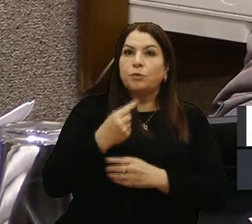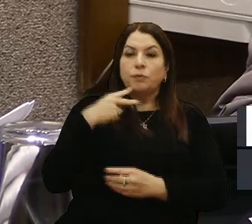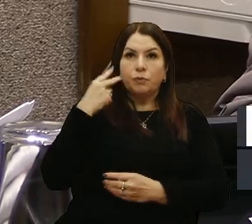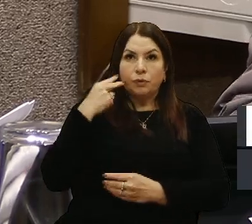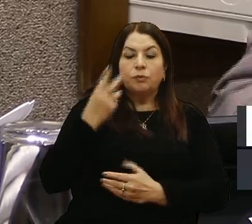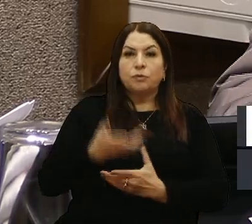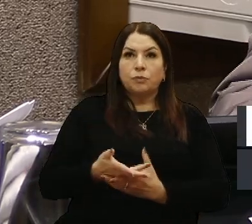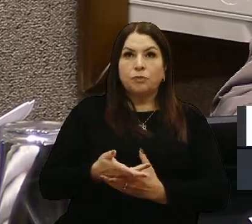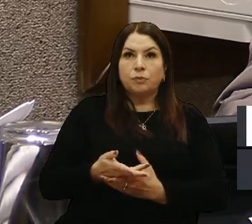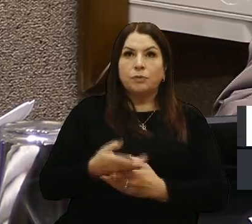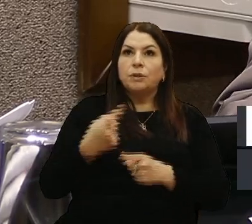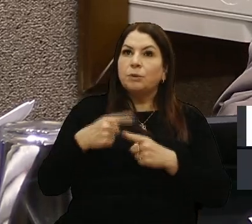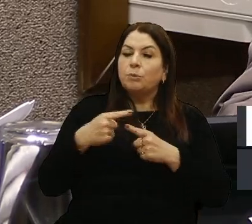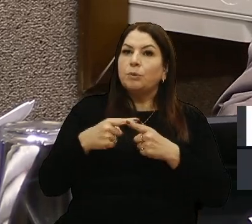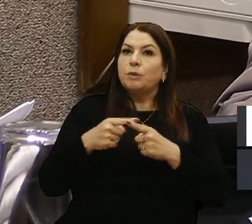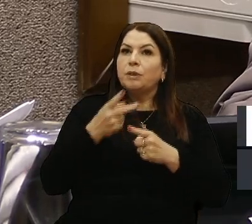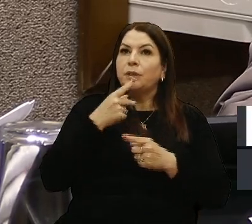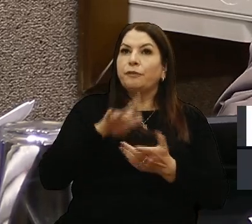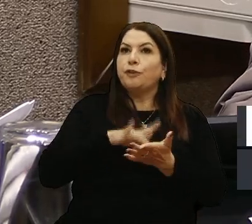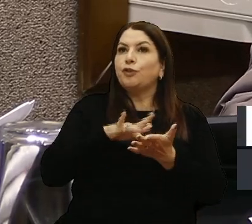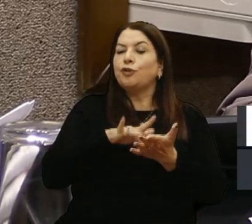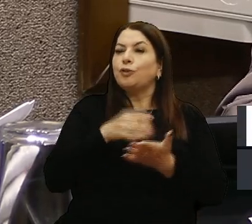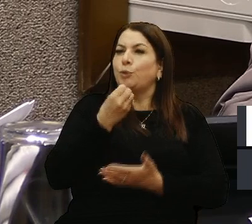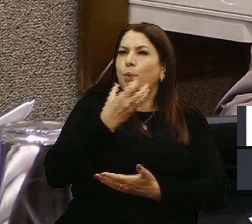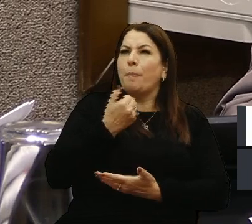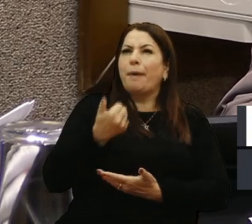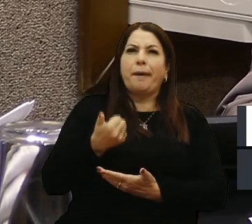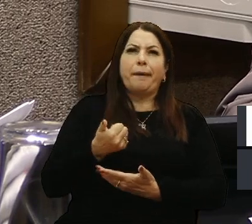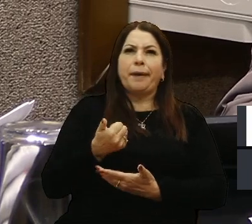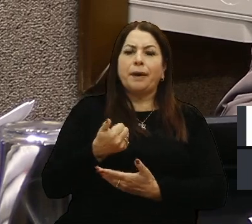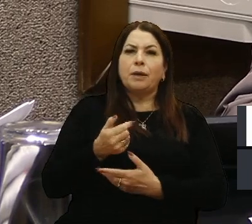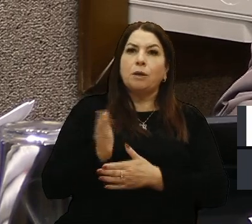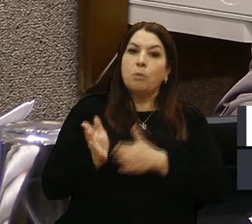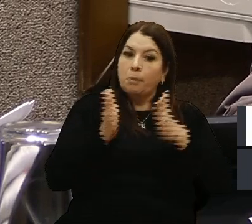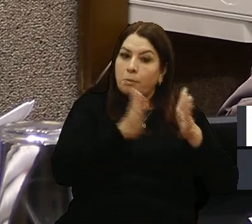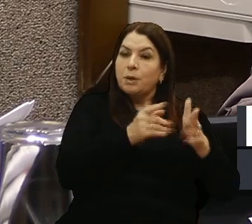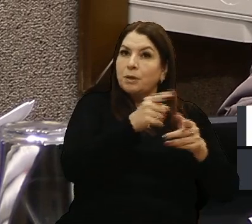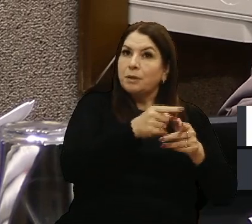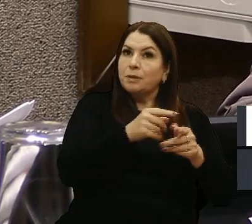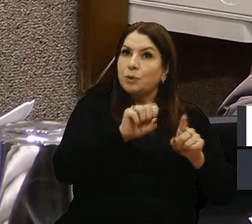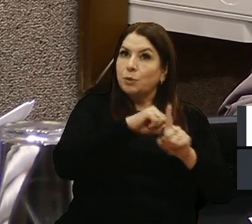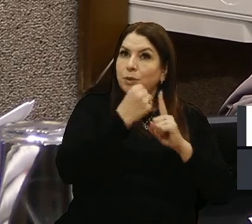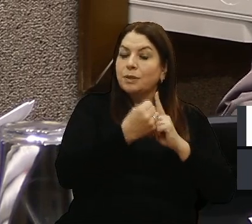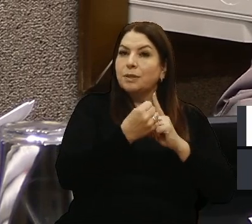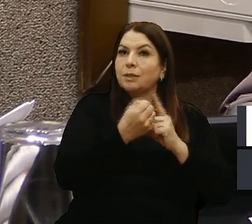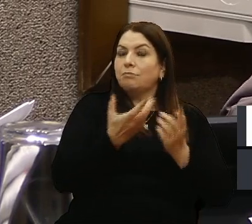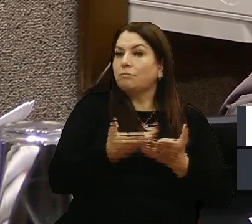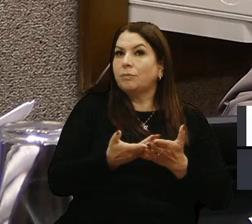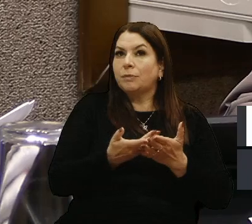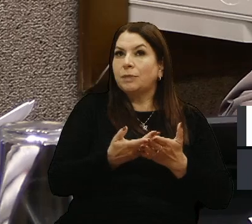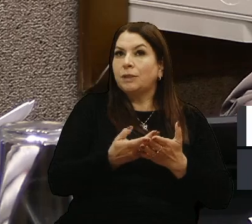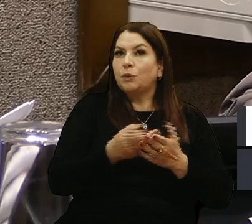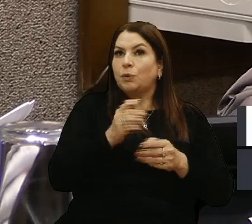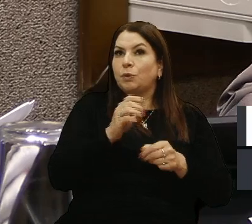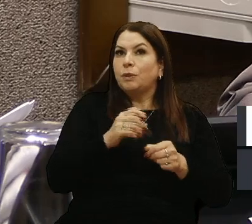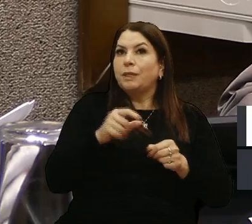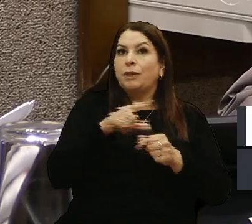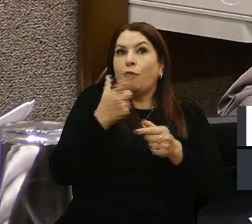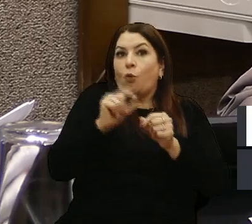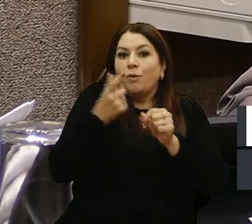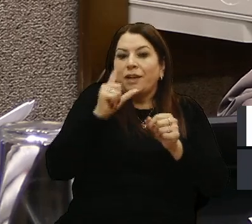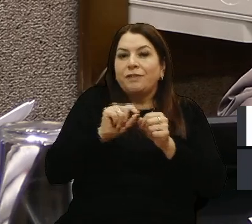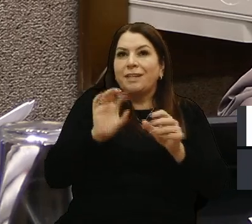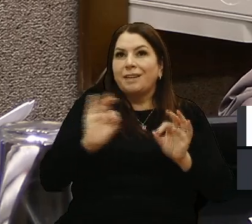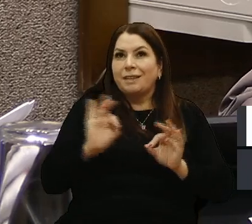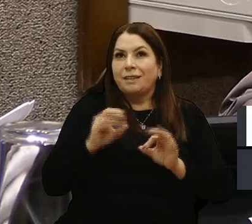Bortola, porque a gente vive fazendo de conta que está tudo bem, enquanto uma parcela significativa da sociedade está tomada e o Estado não chega. Eu